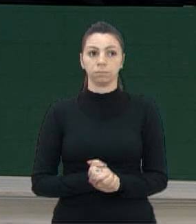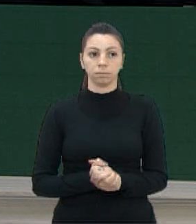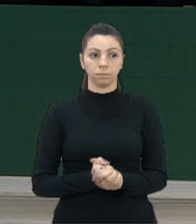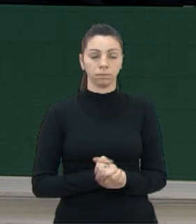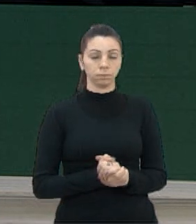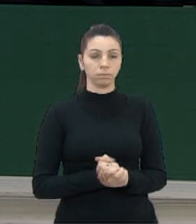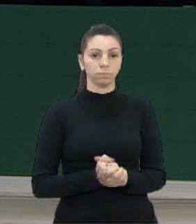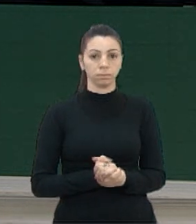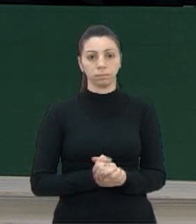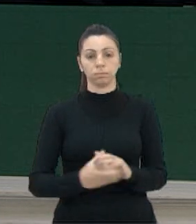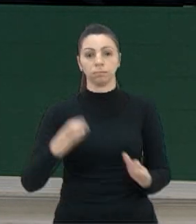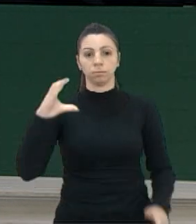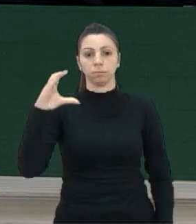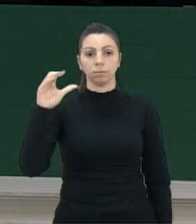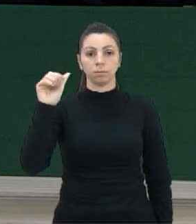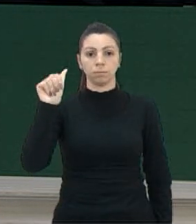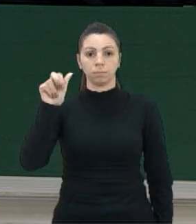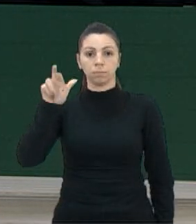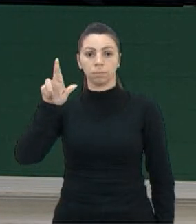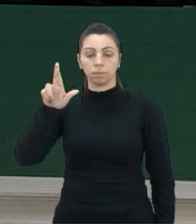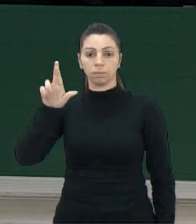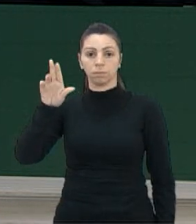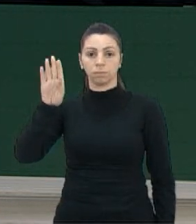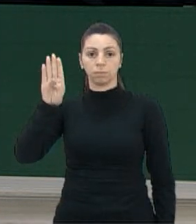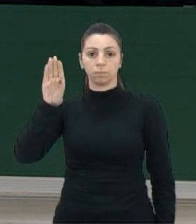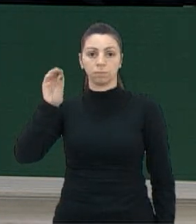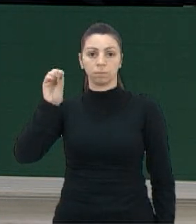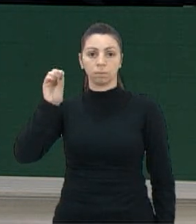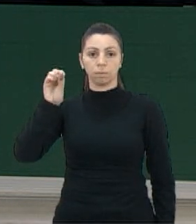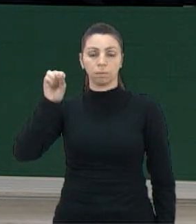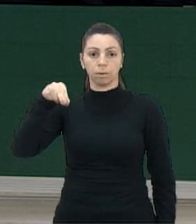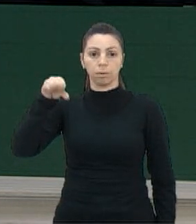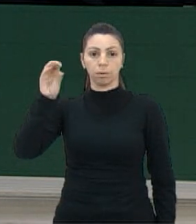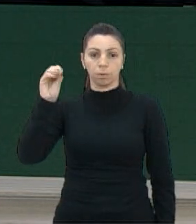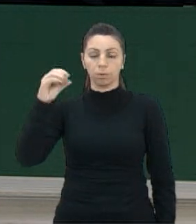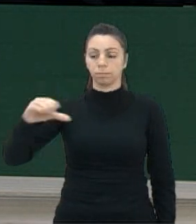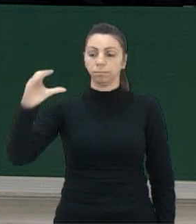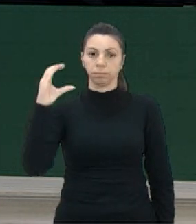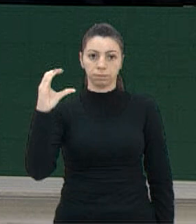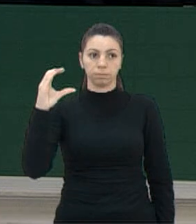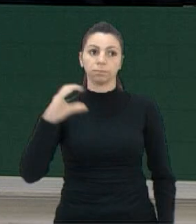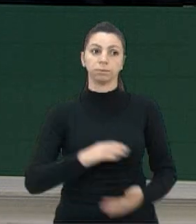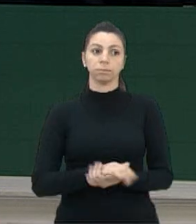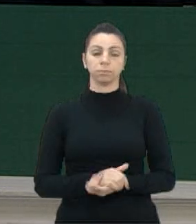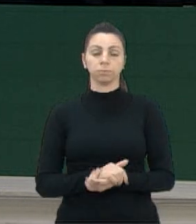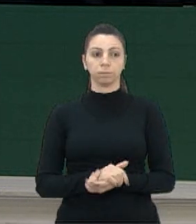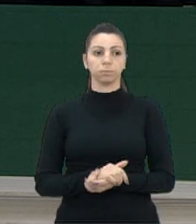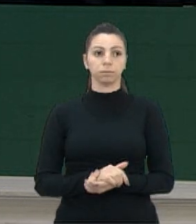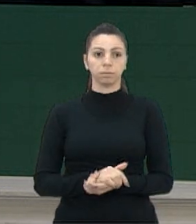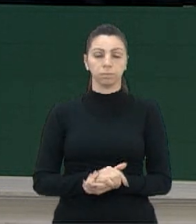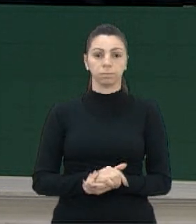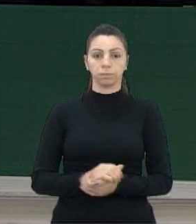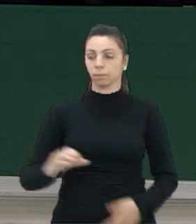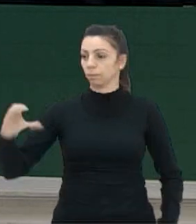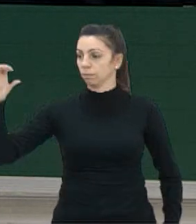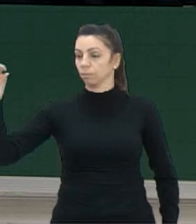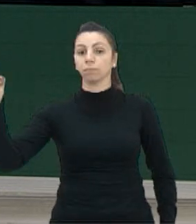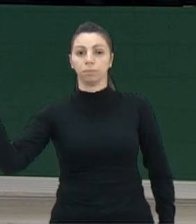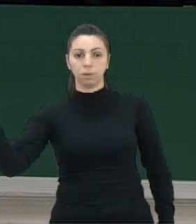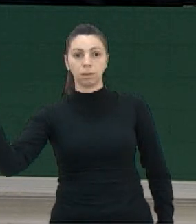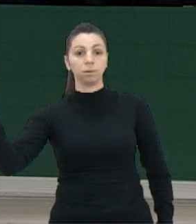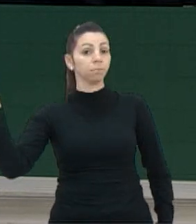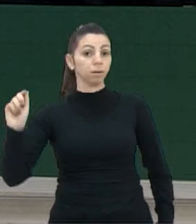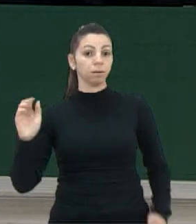o nosso carbono que já recebeu um índice 3 aqui, precisamos ter também 3 aqui carbonos na parte